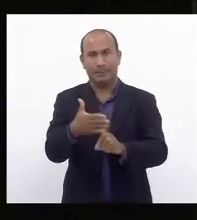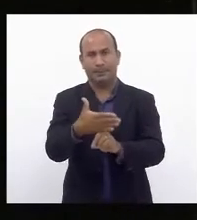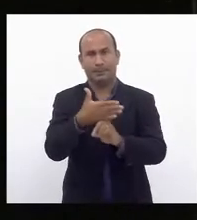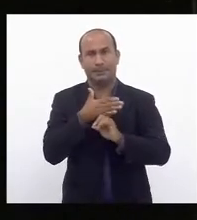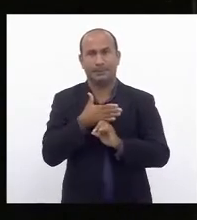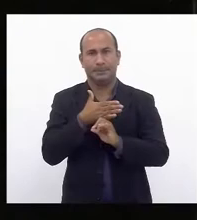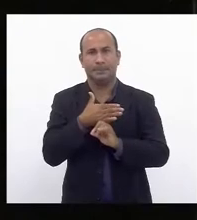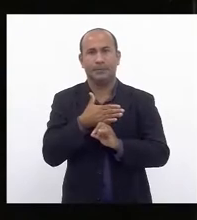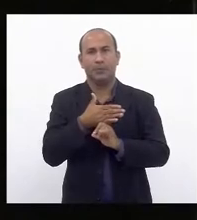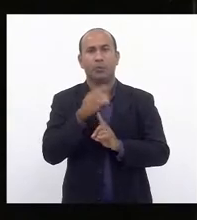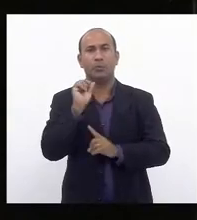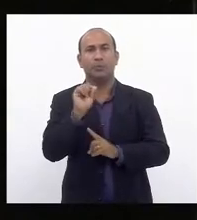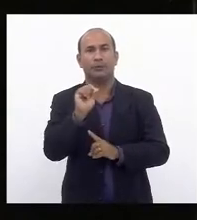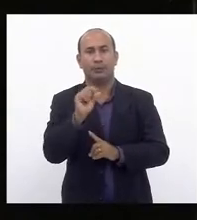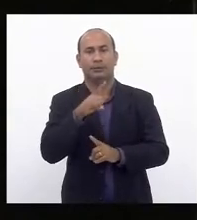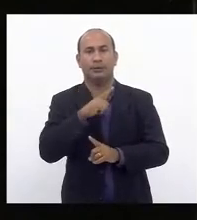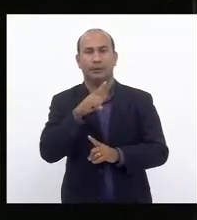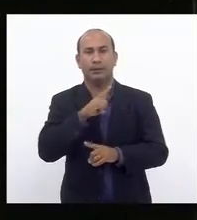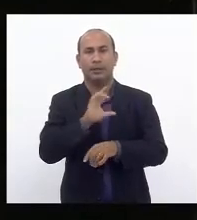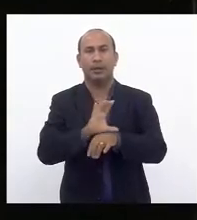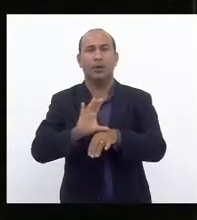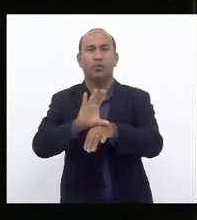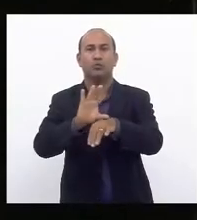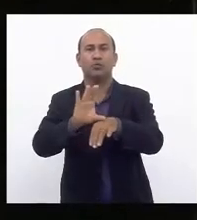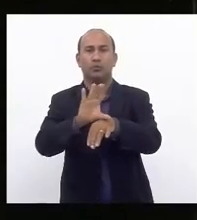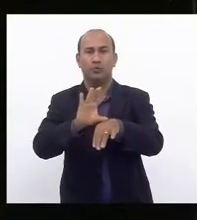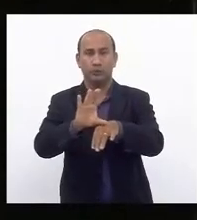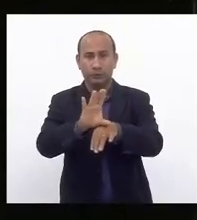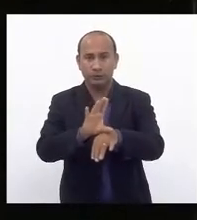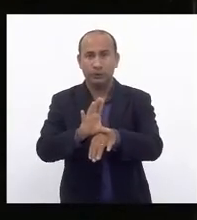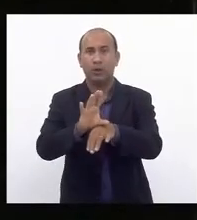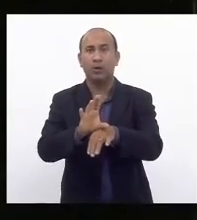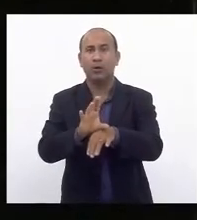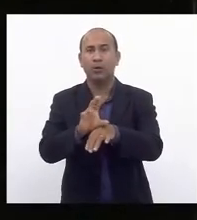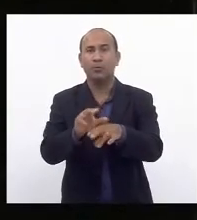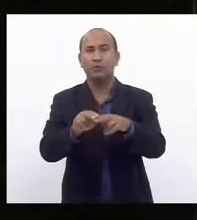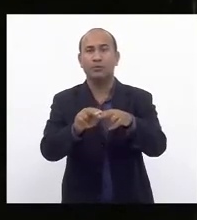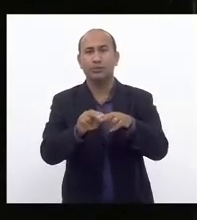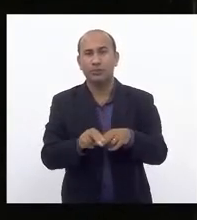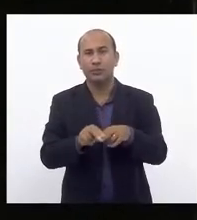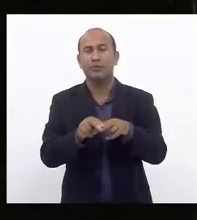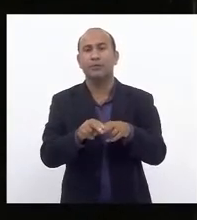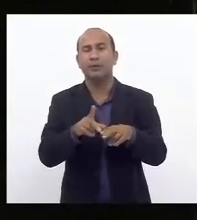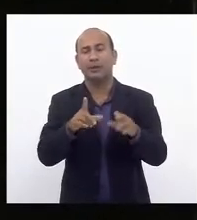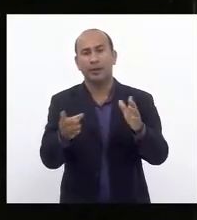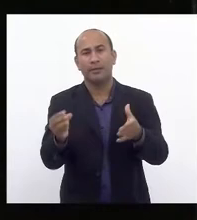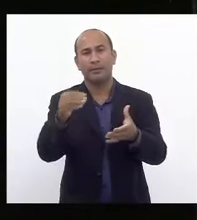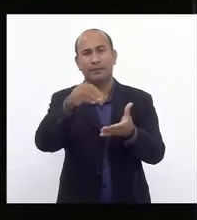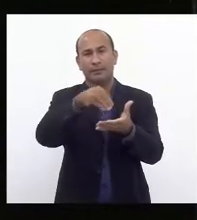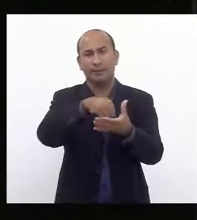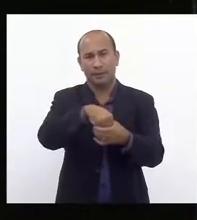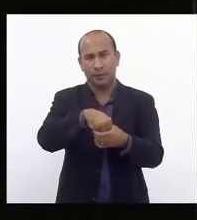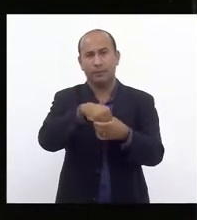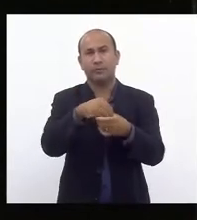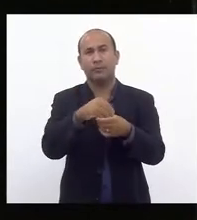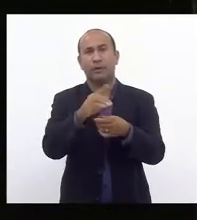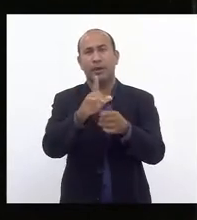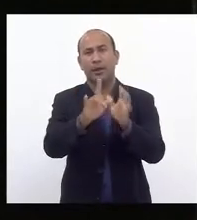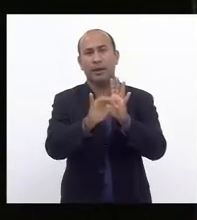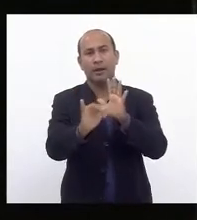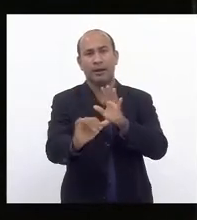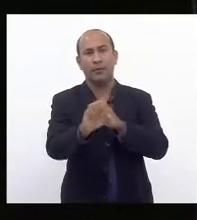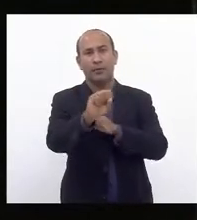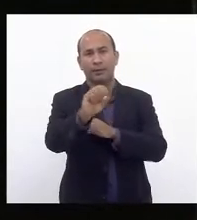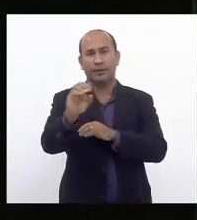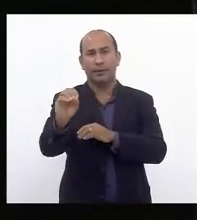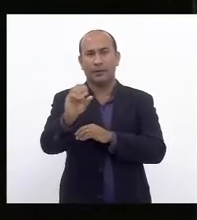defendemos que o que está lá na Constituição da República, o que foi garantido na lei 8080, o que foi garantido